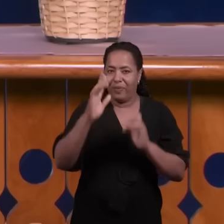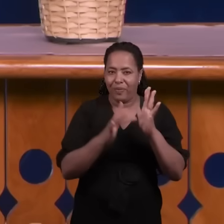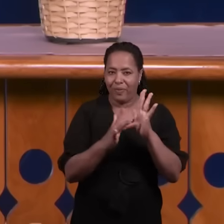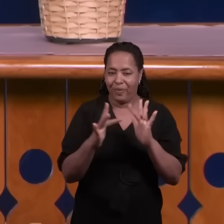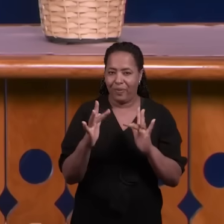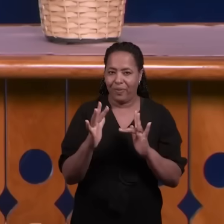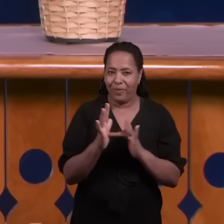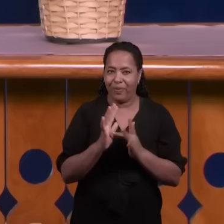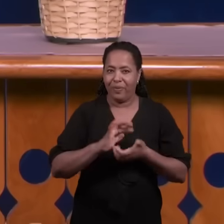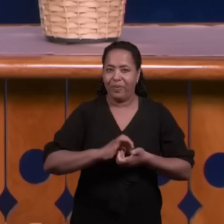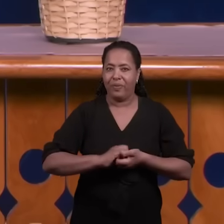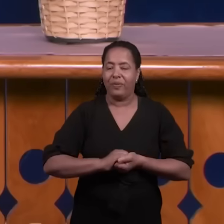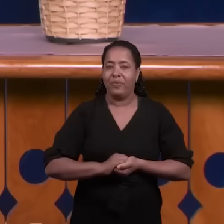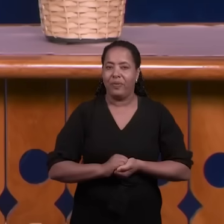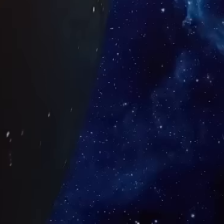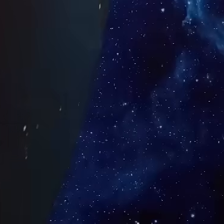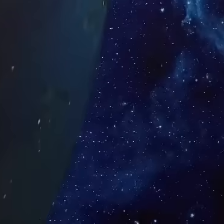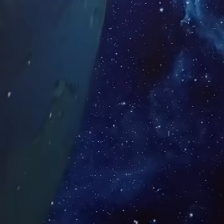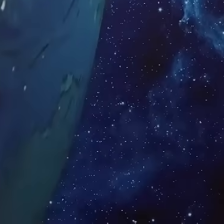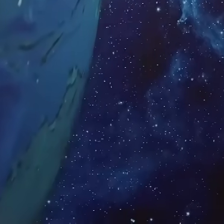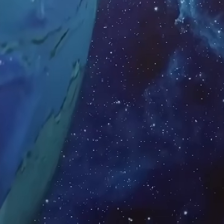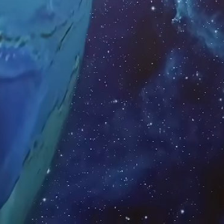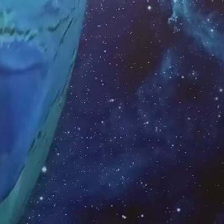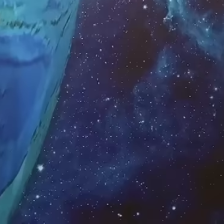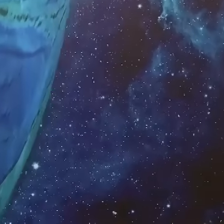todos, a paz do Senhor Jesus.